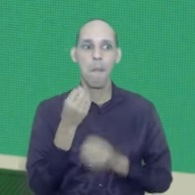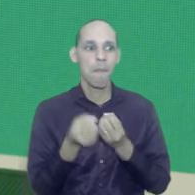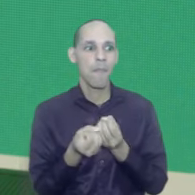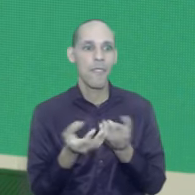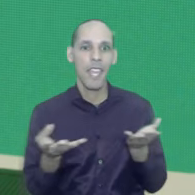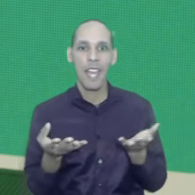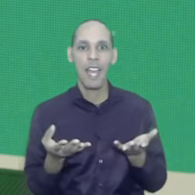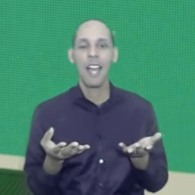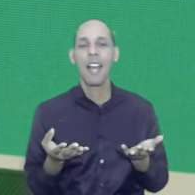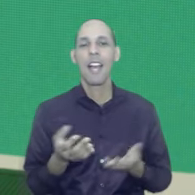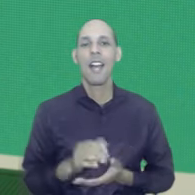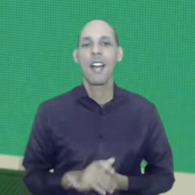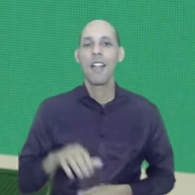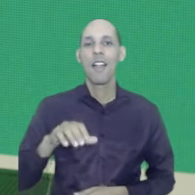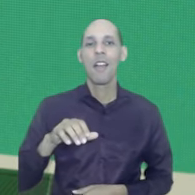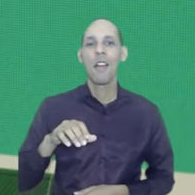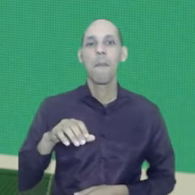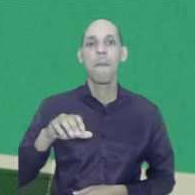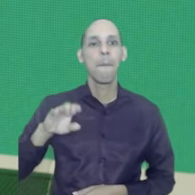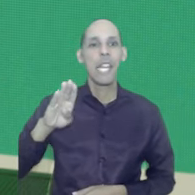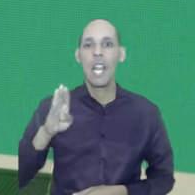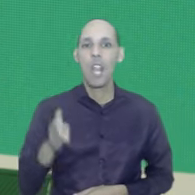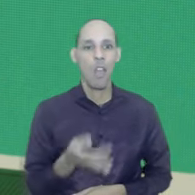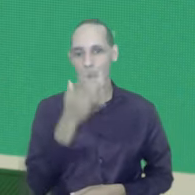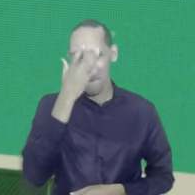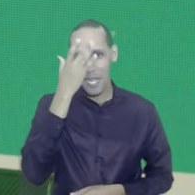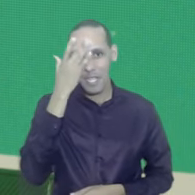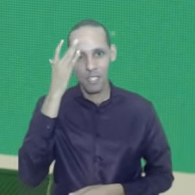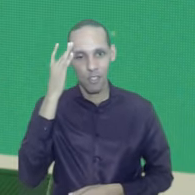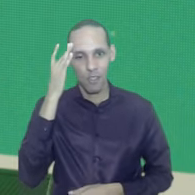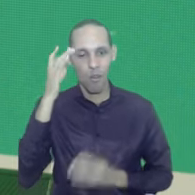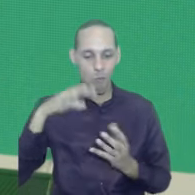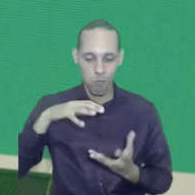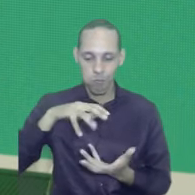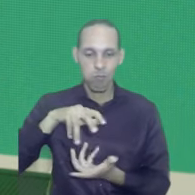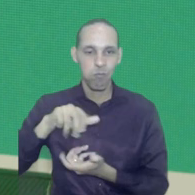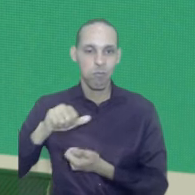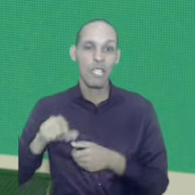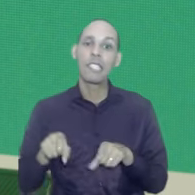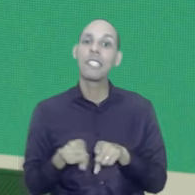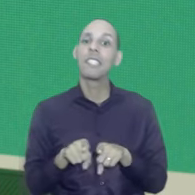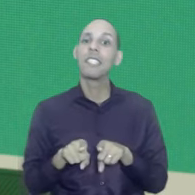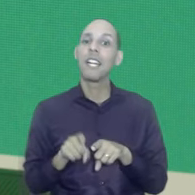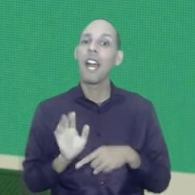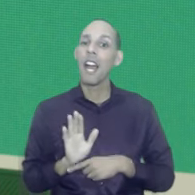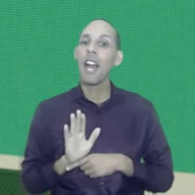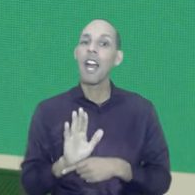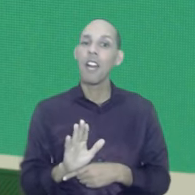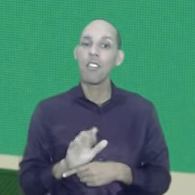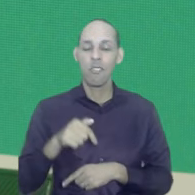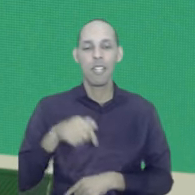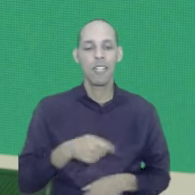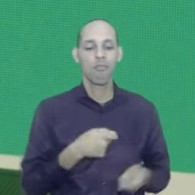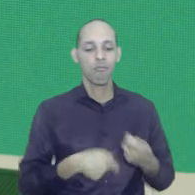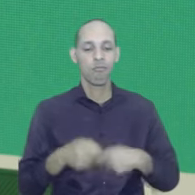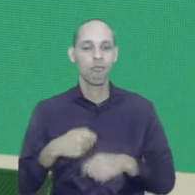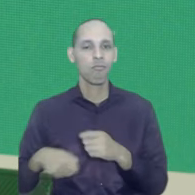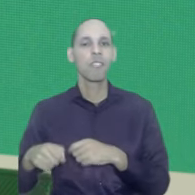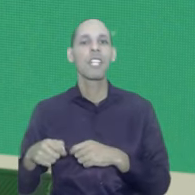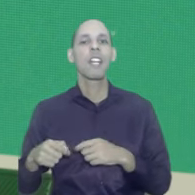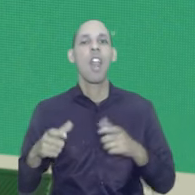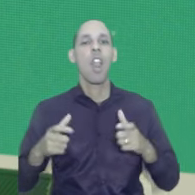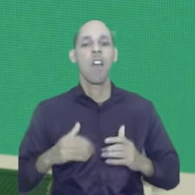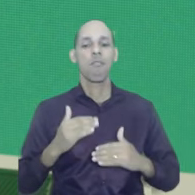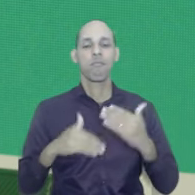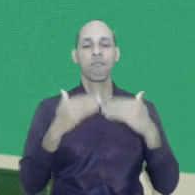de pessoas aí no mundo eh o Agro também contribui pro desenvolvimento da economia local eh geração